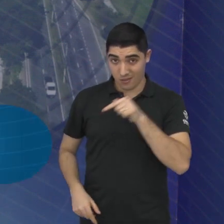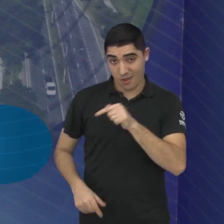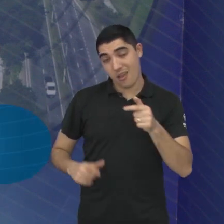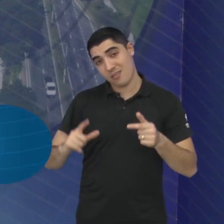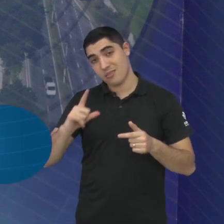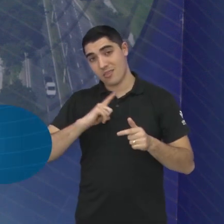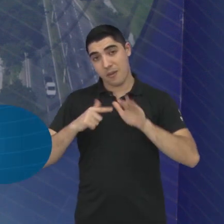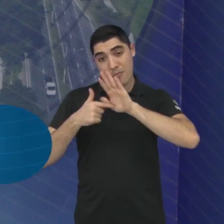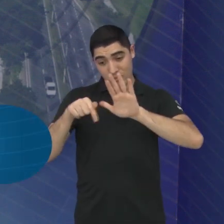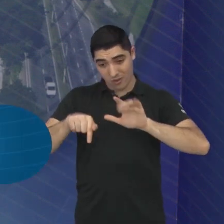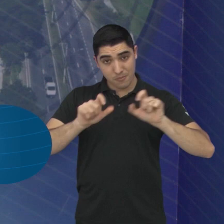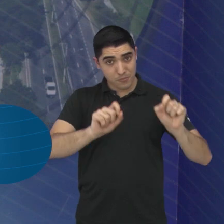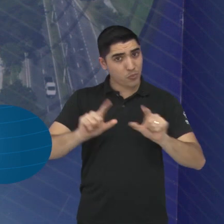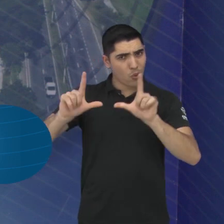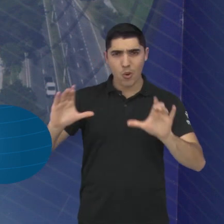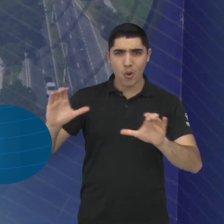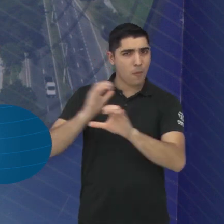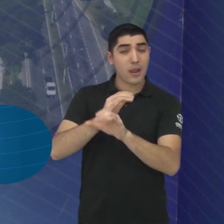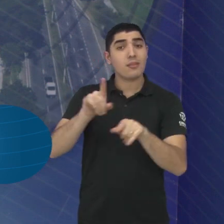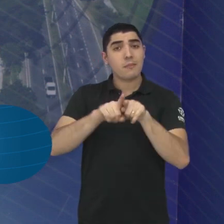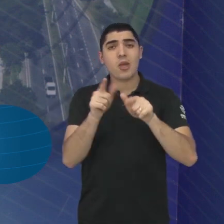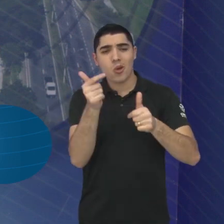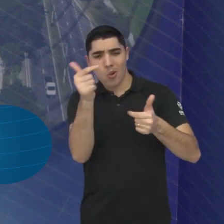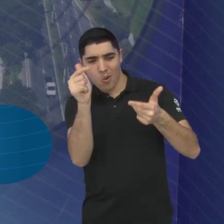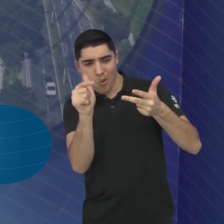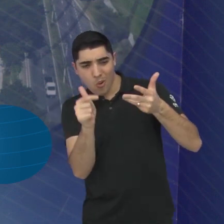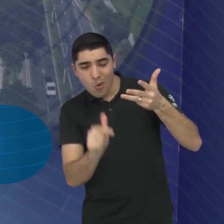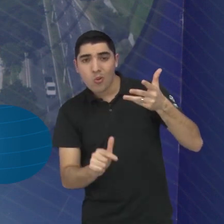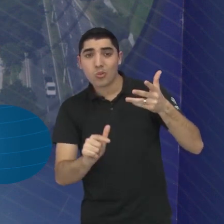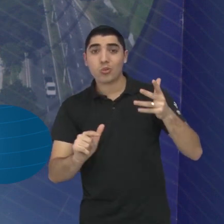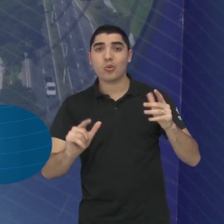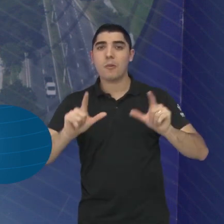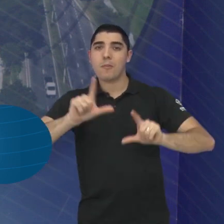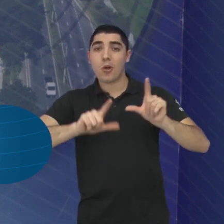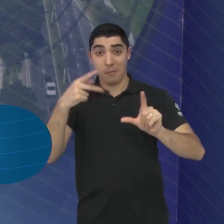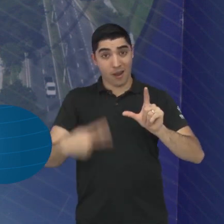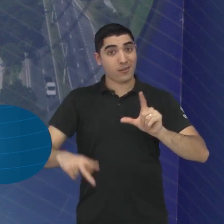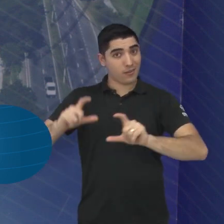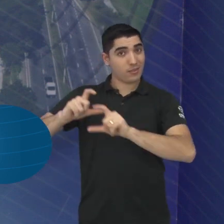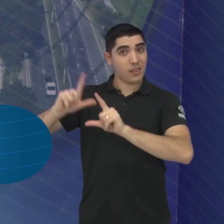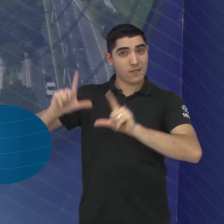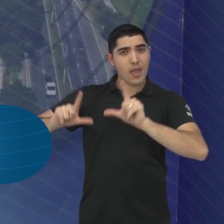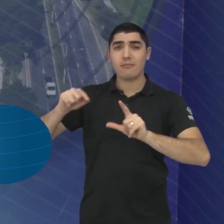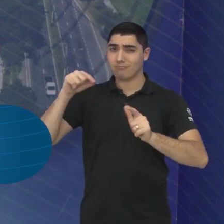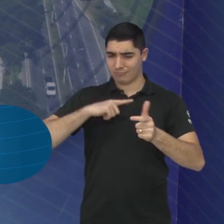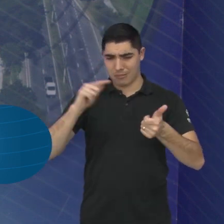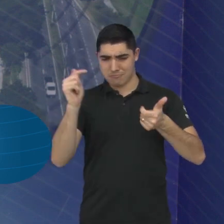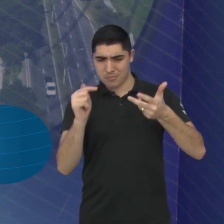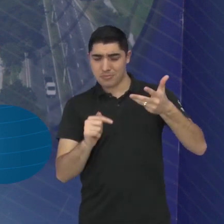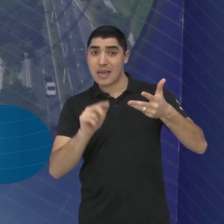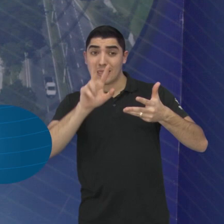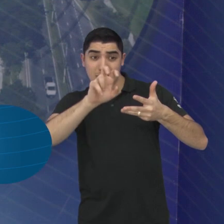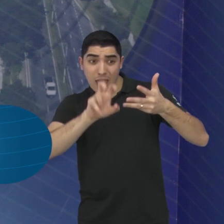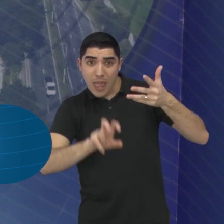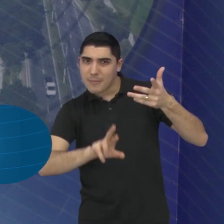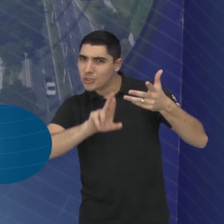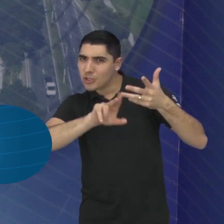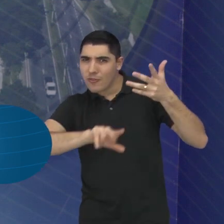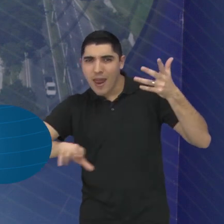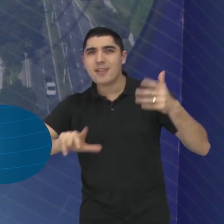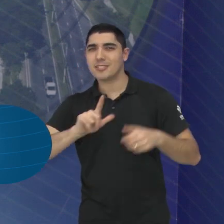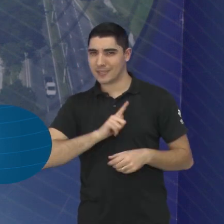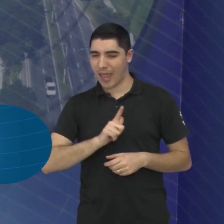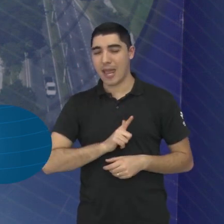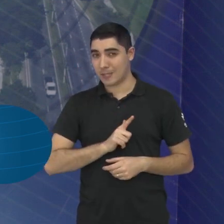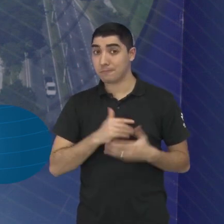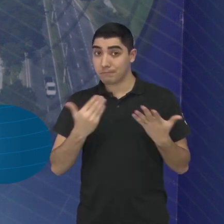youtube.com/câmara-sjc. Lá vocês acompanham este programa na íntegra e todos os demais programas da TV Câmara de São José, que por sinal está com uma programação